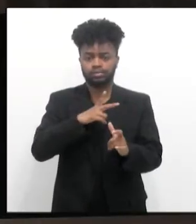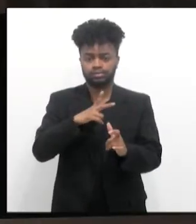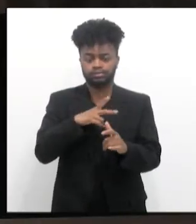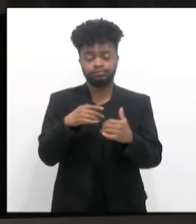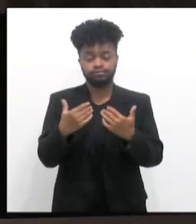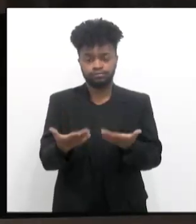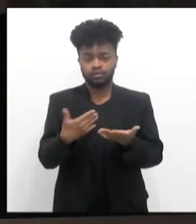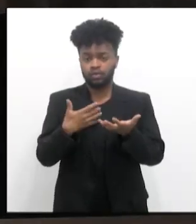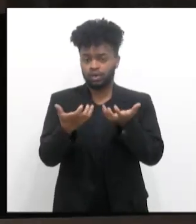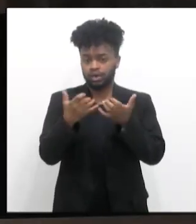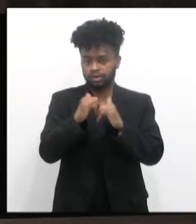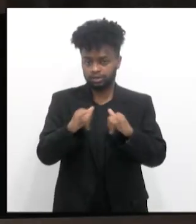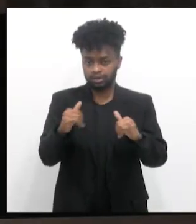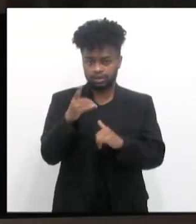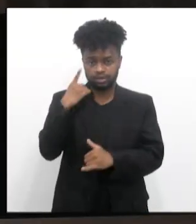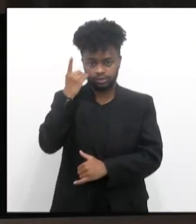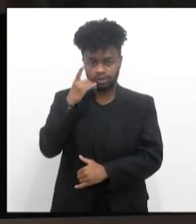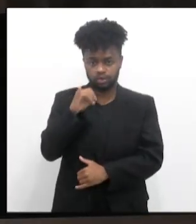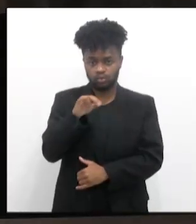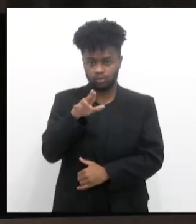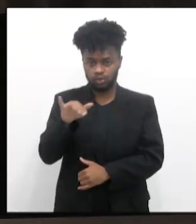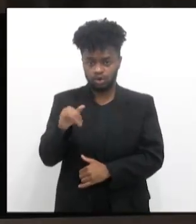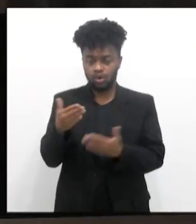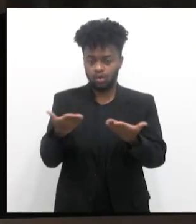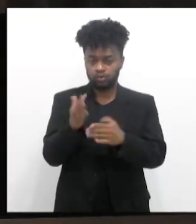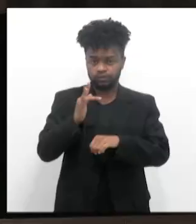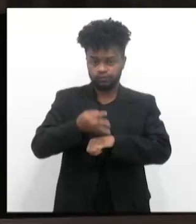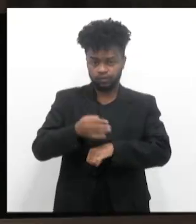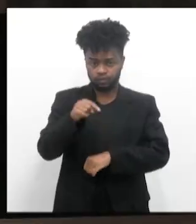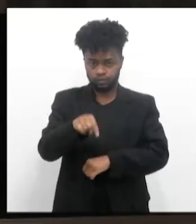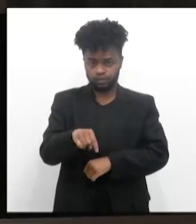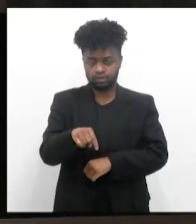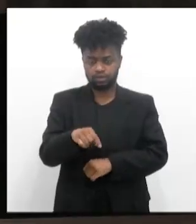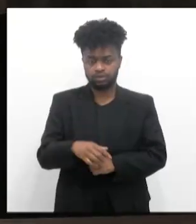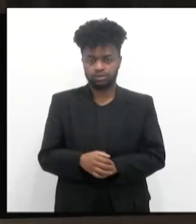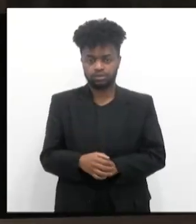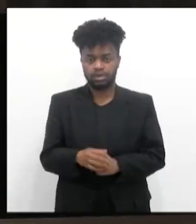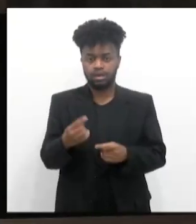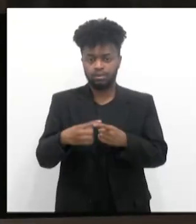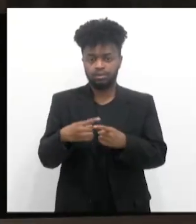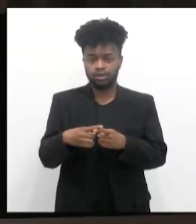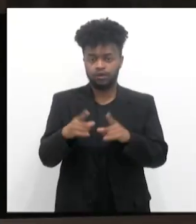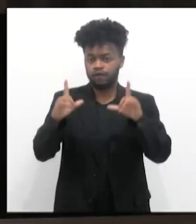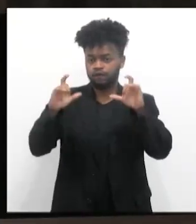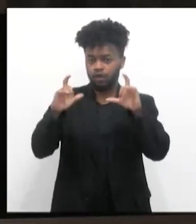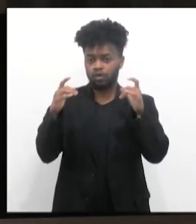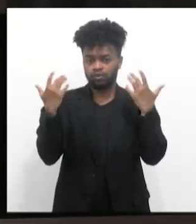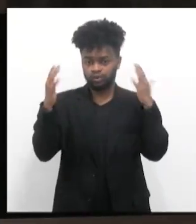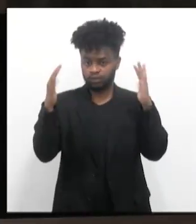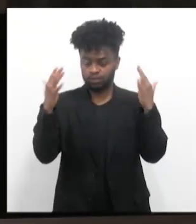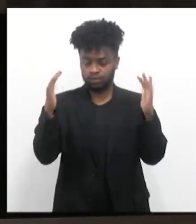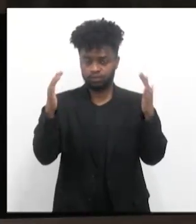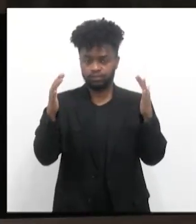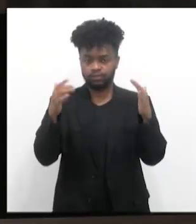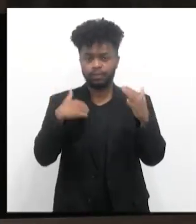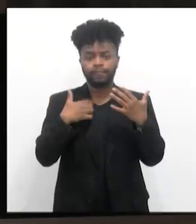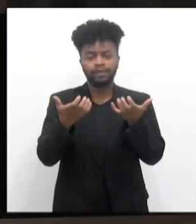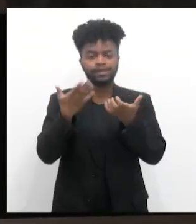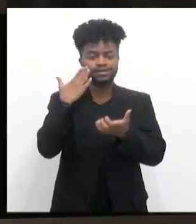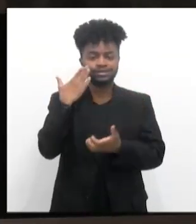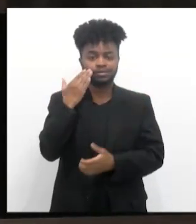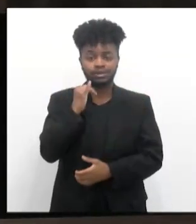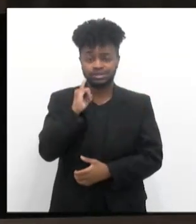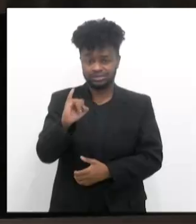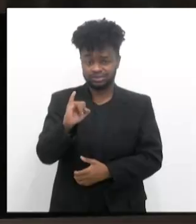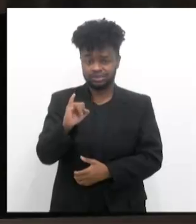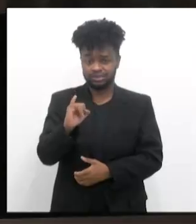quero falar aqui ao deputado Yuri, que hoje não está aqui no plenário, que tirou a foto comemorando. Eu quero saber se na